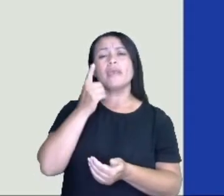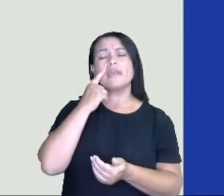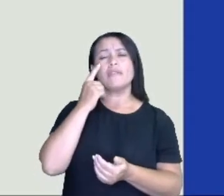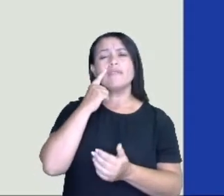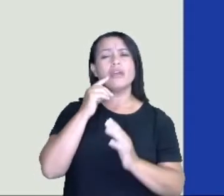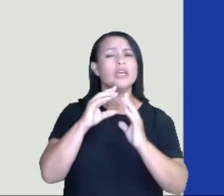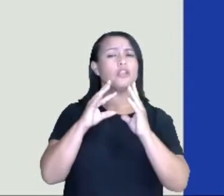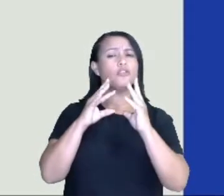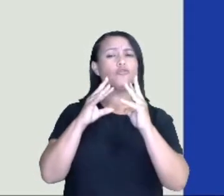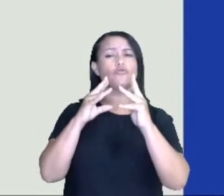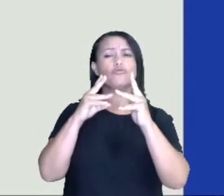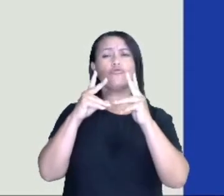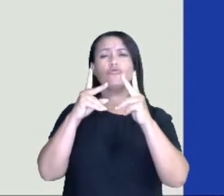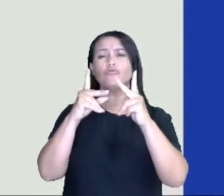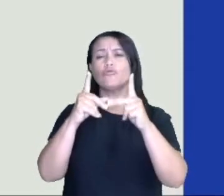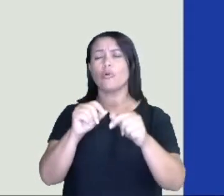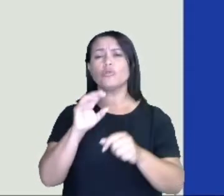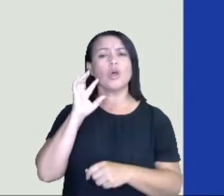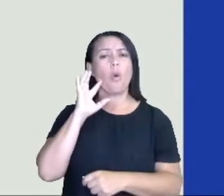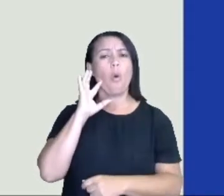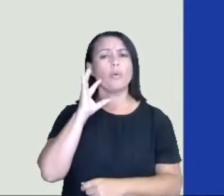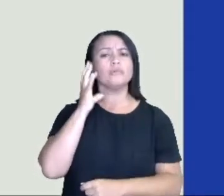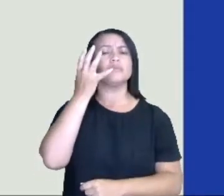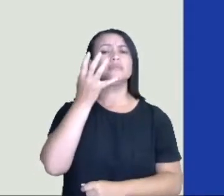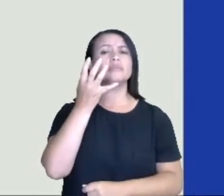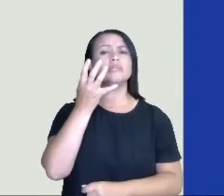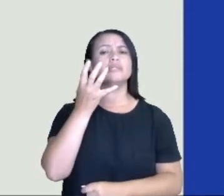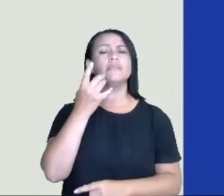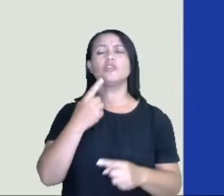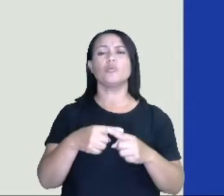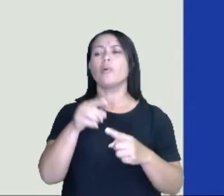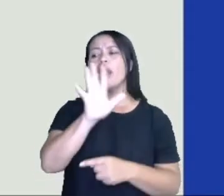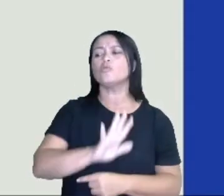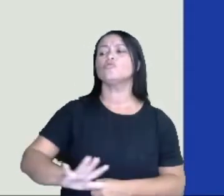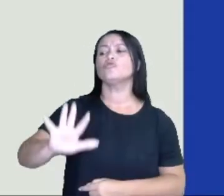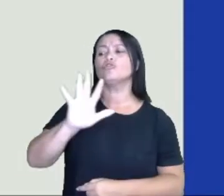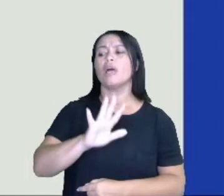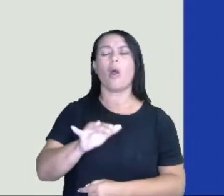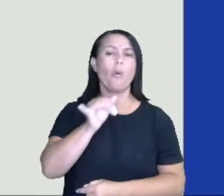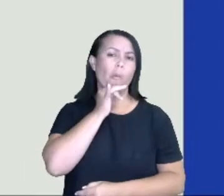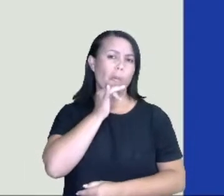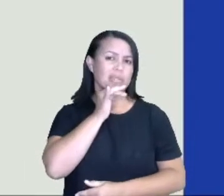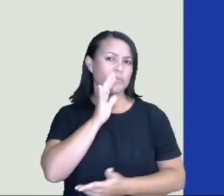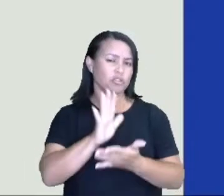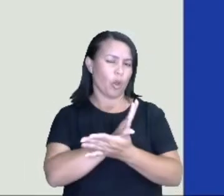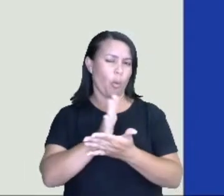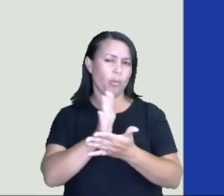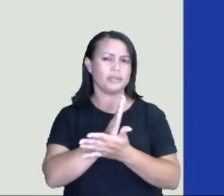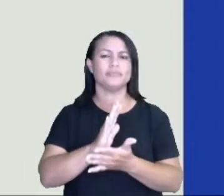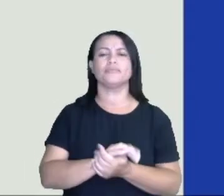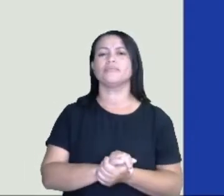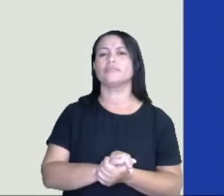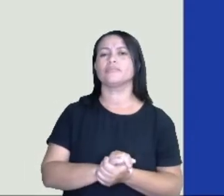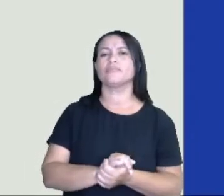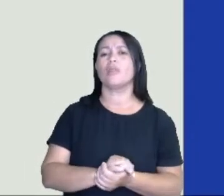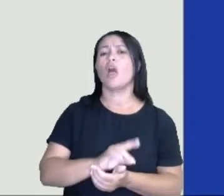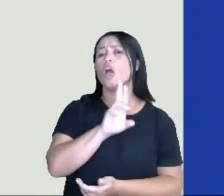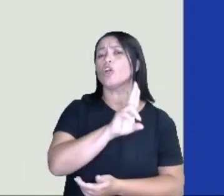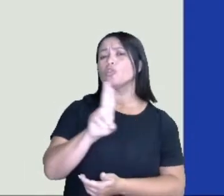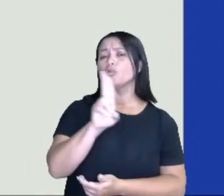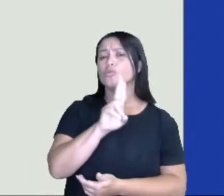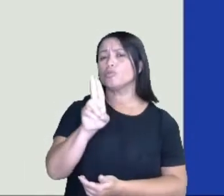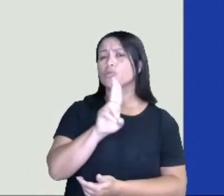todas as ocorrências, porque aí estão as ocorrências gerais. Vamos dar um exemplo de algumas, né? Nos nomes